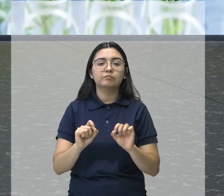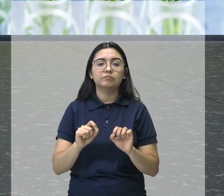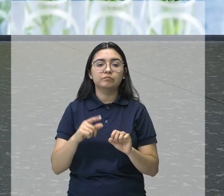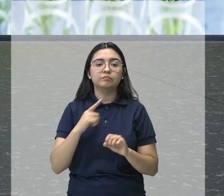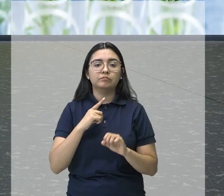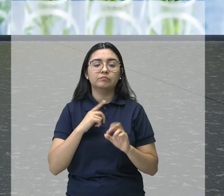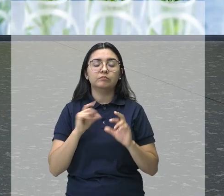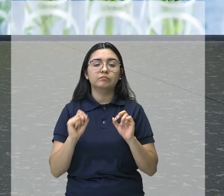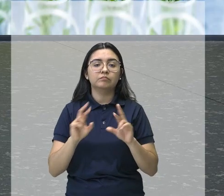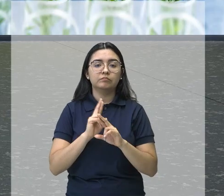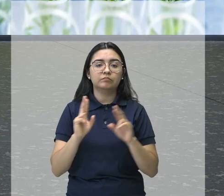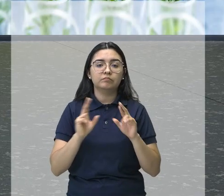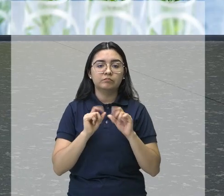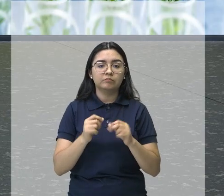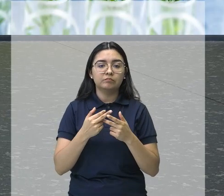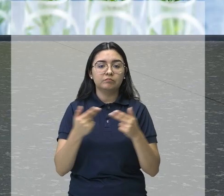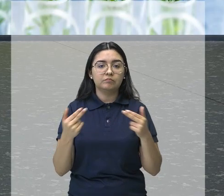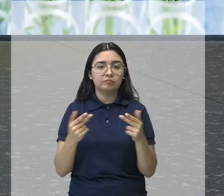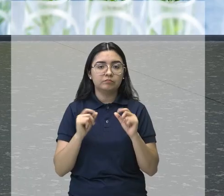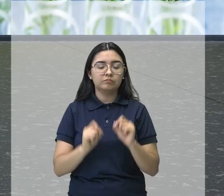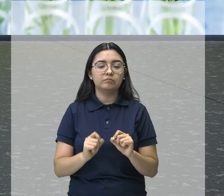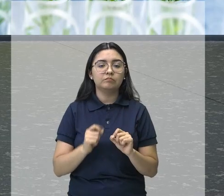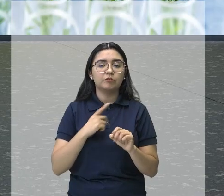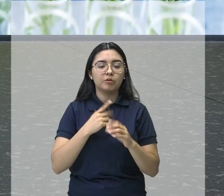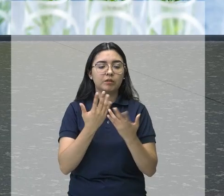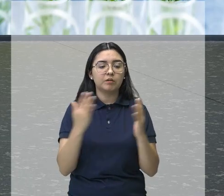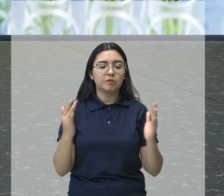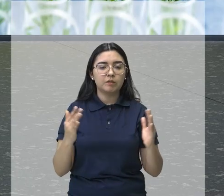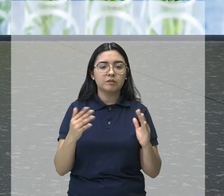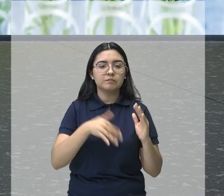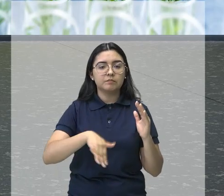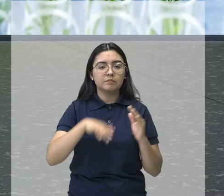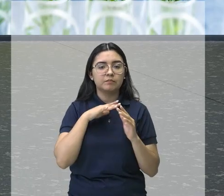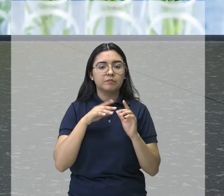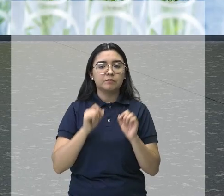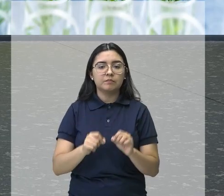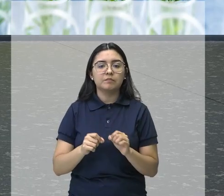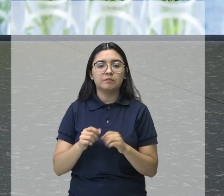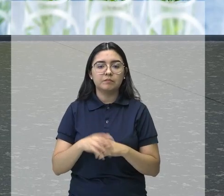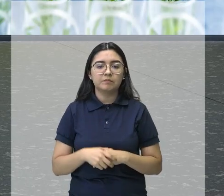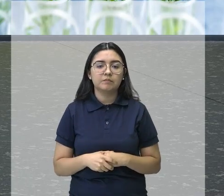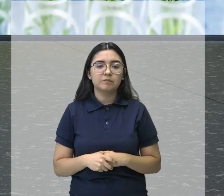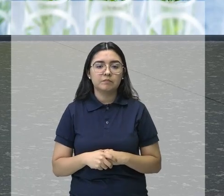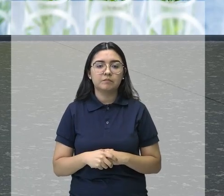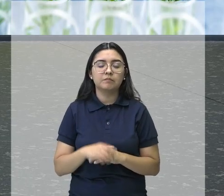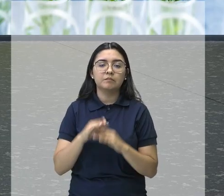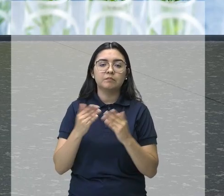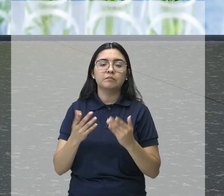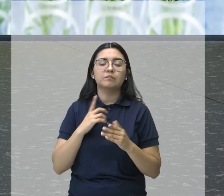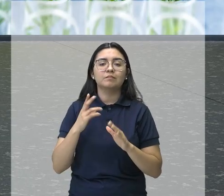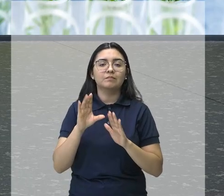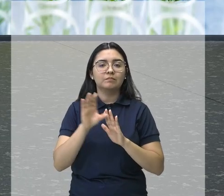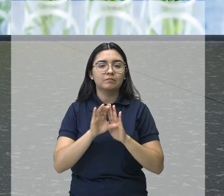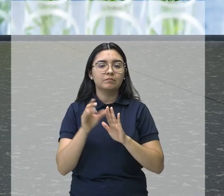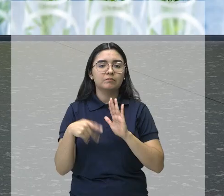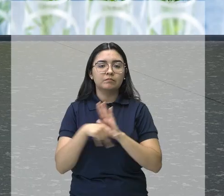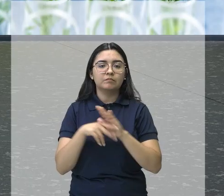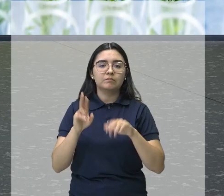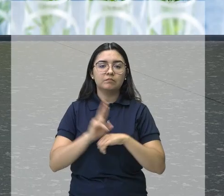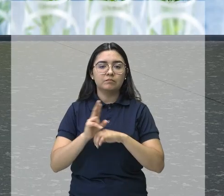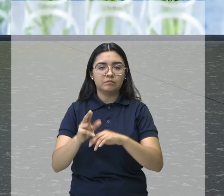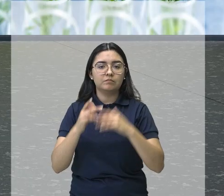essa relação com as coisas, com a natureza. Voltando lá à nossa definição de recursos naturais,